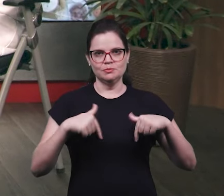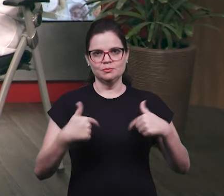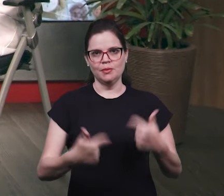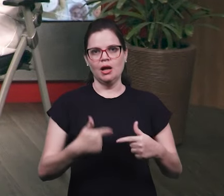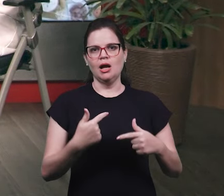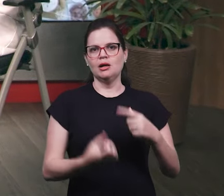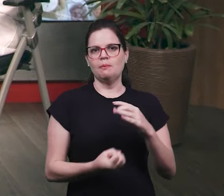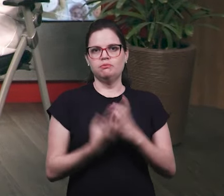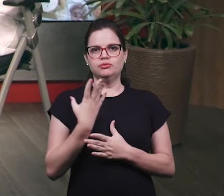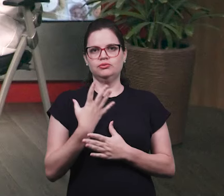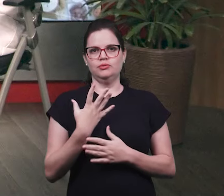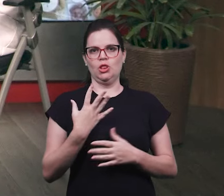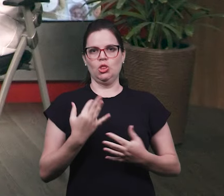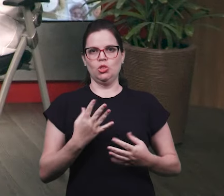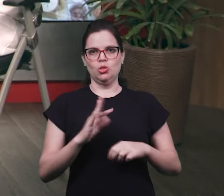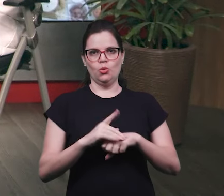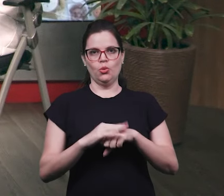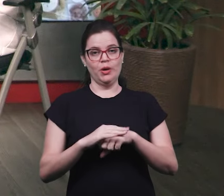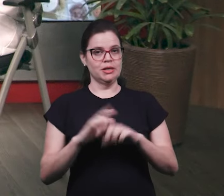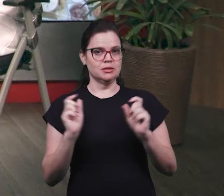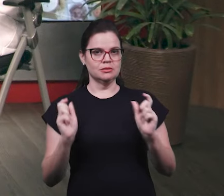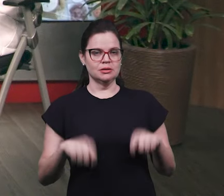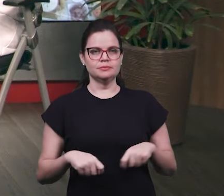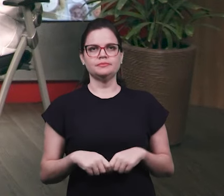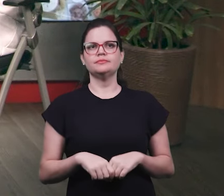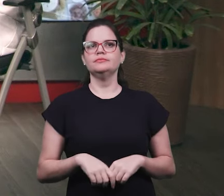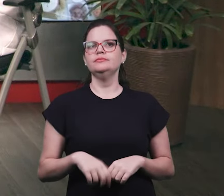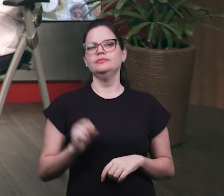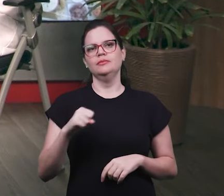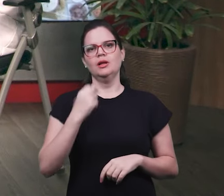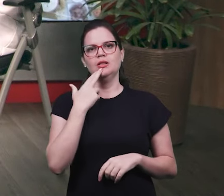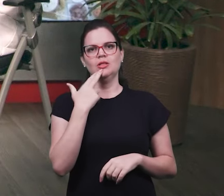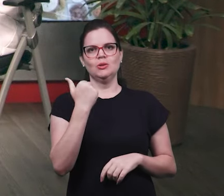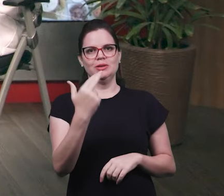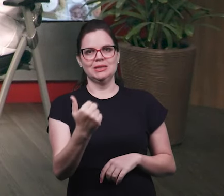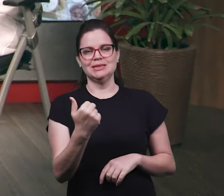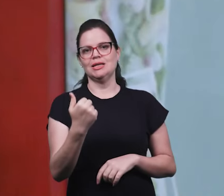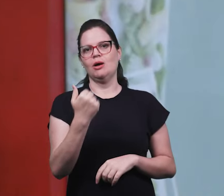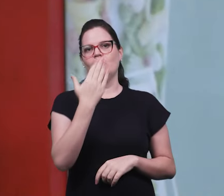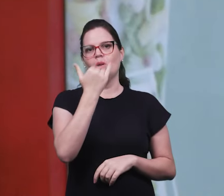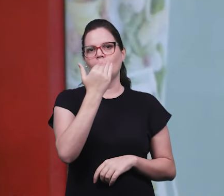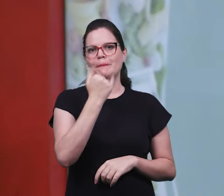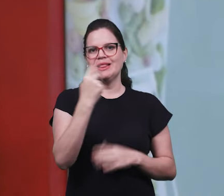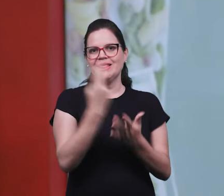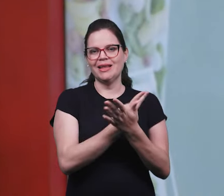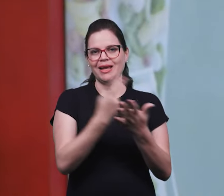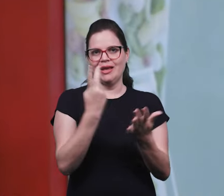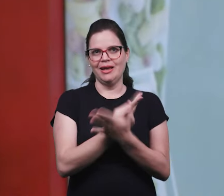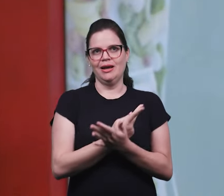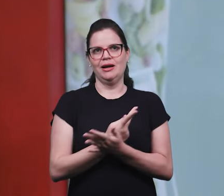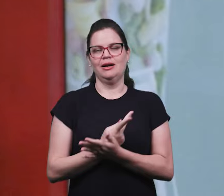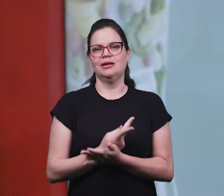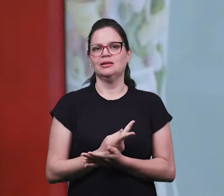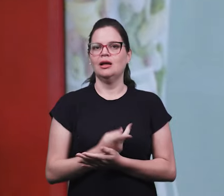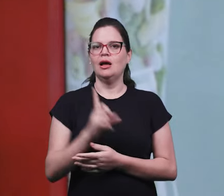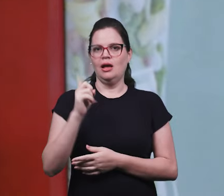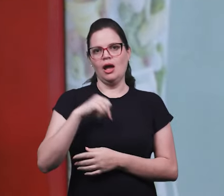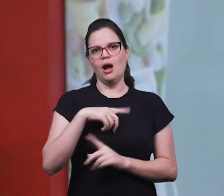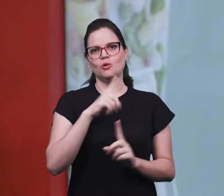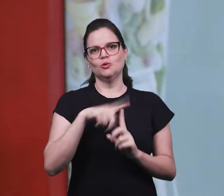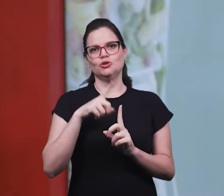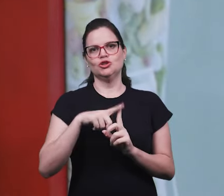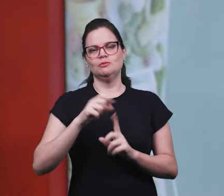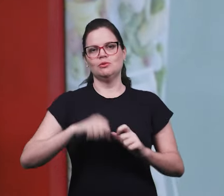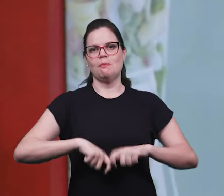da doença alimentação e e a nutrição inadequadas são classificadas como a segunda